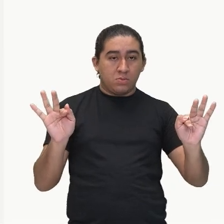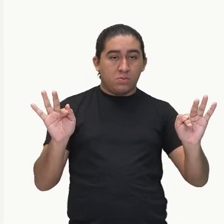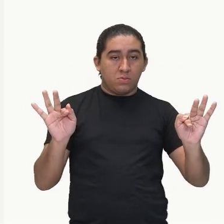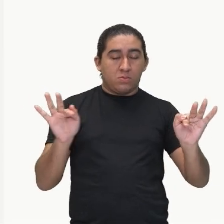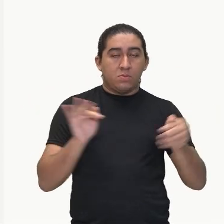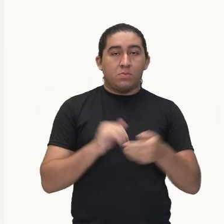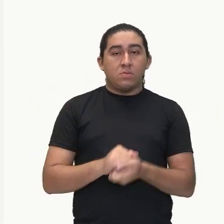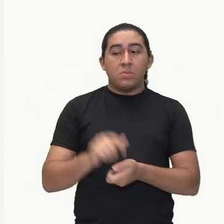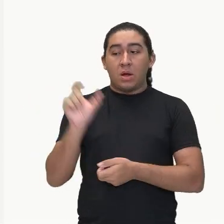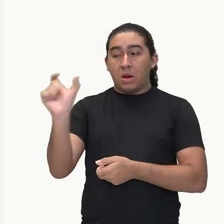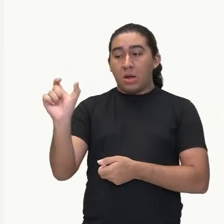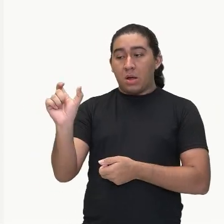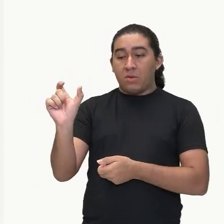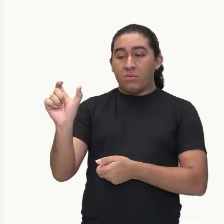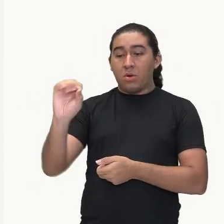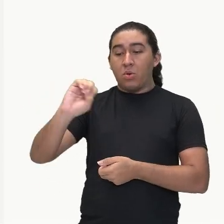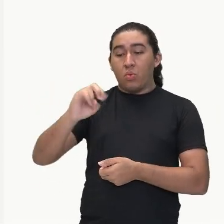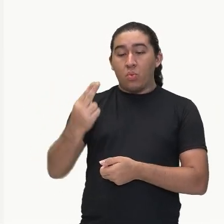ou chocolate